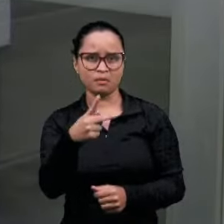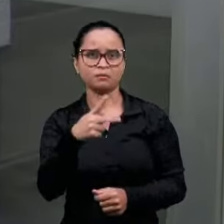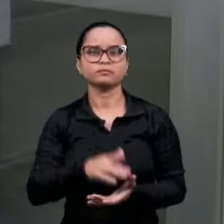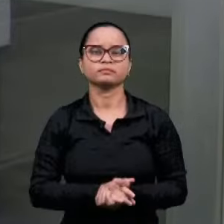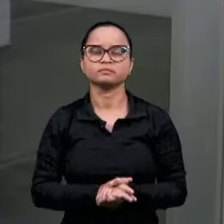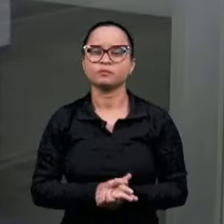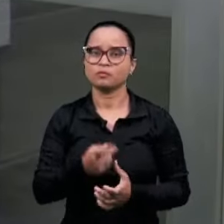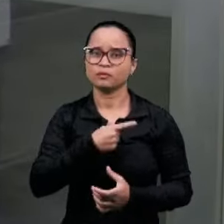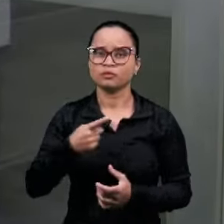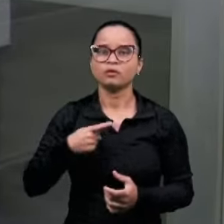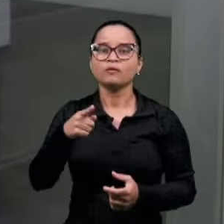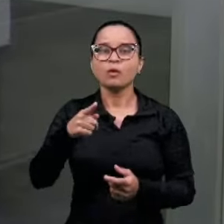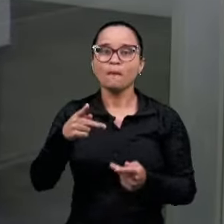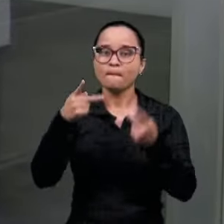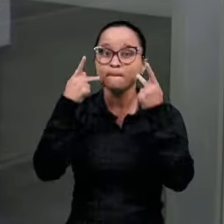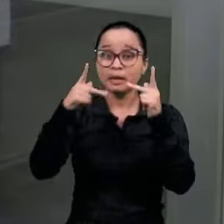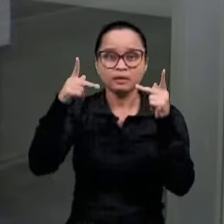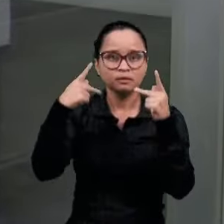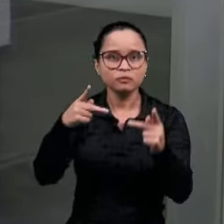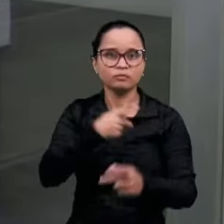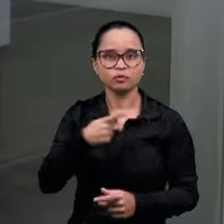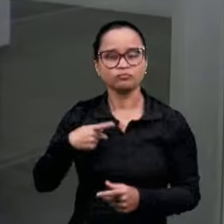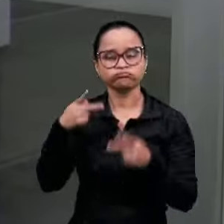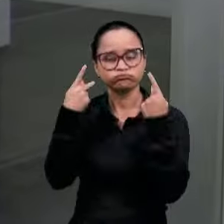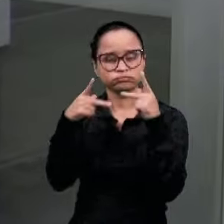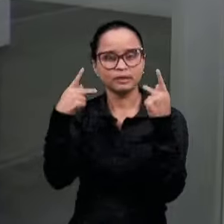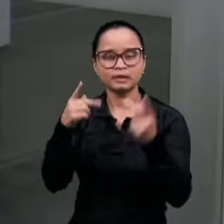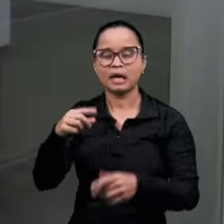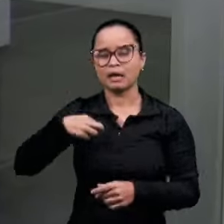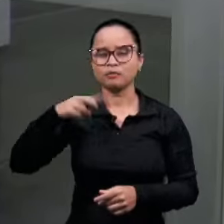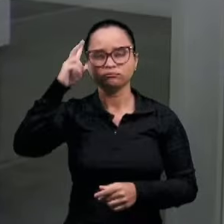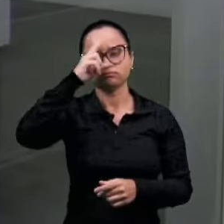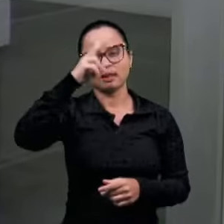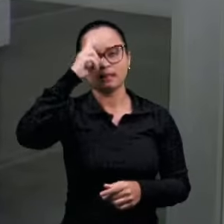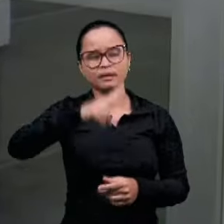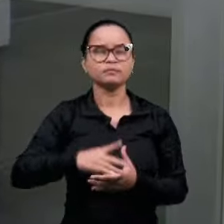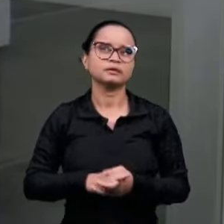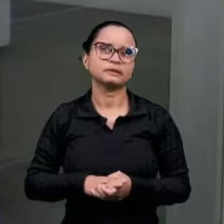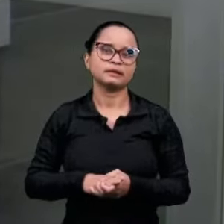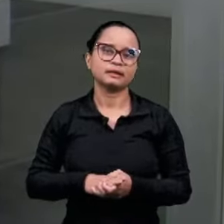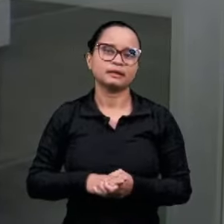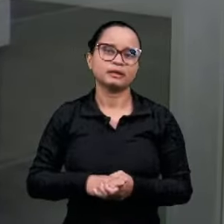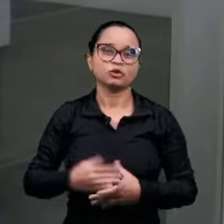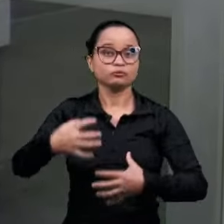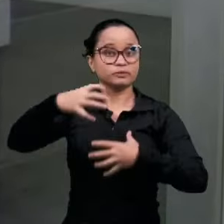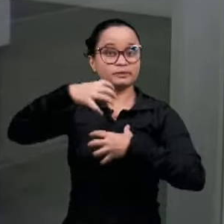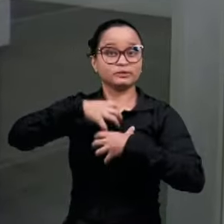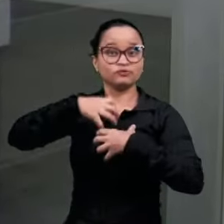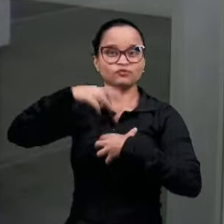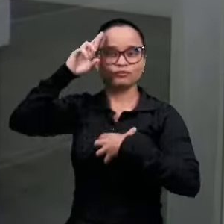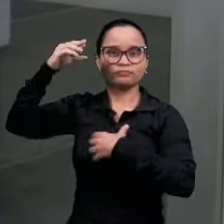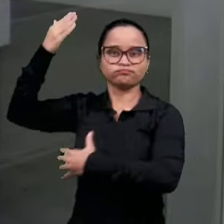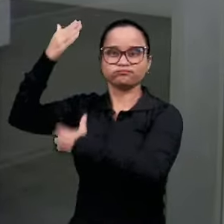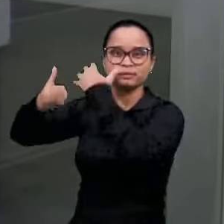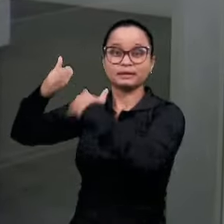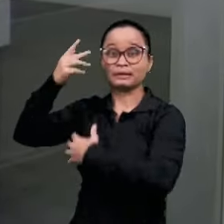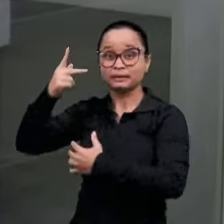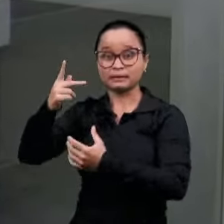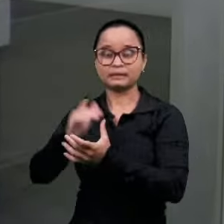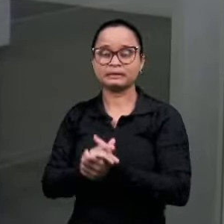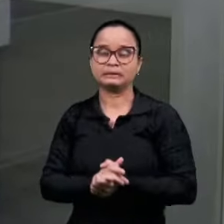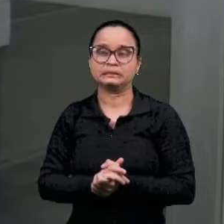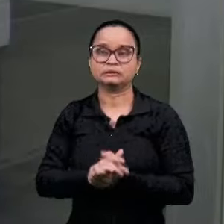foi numa pregação do pastor Jonas. E eu me lembro a presença do Senhor. E